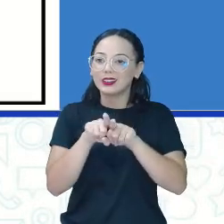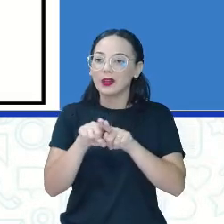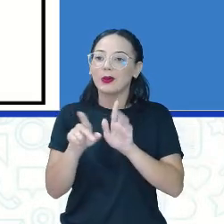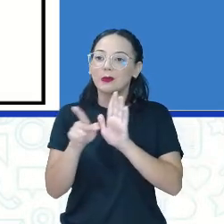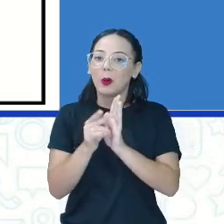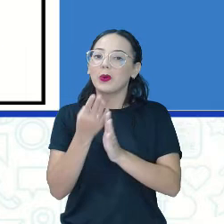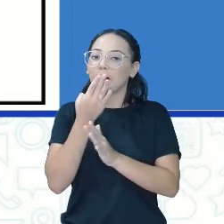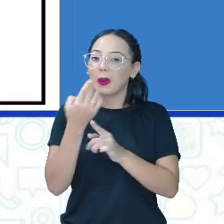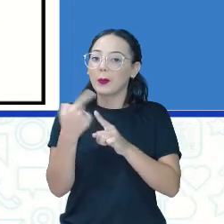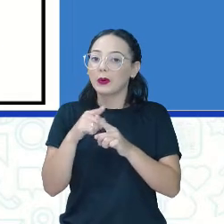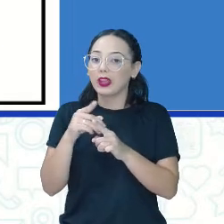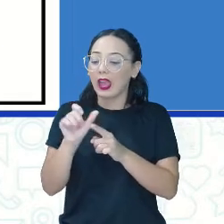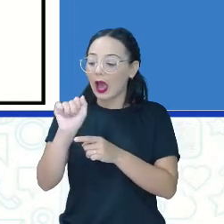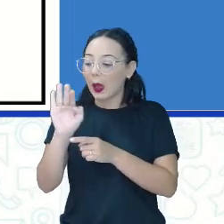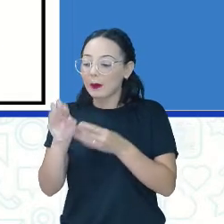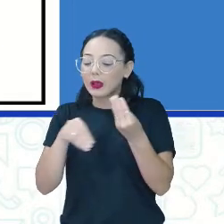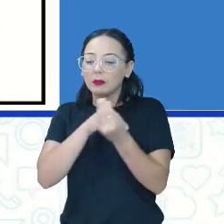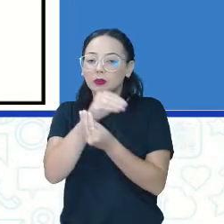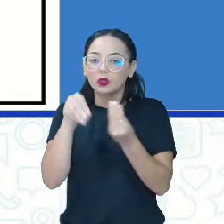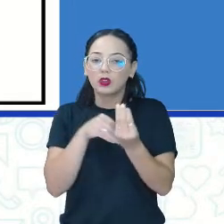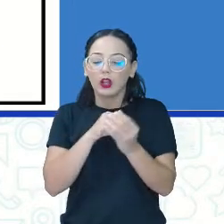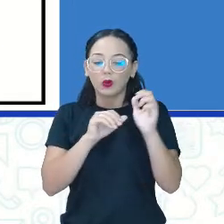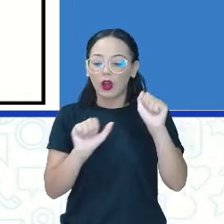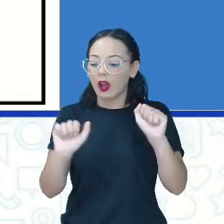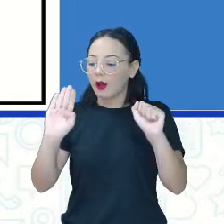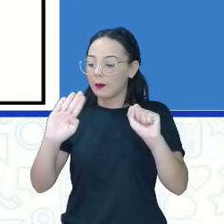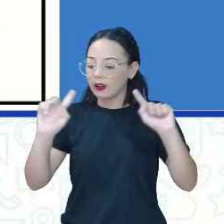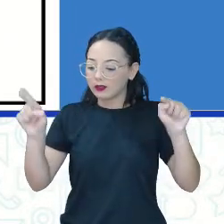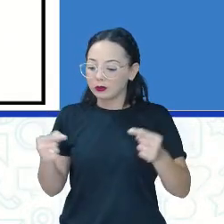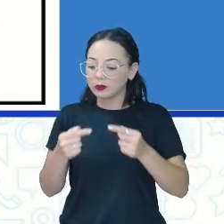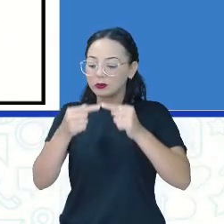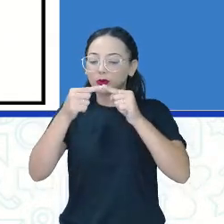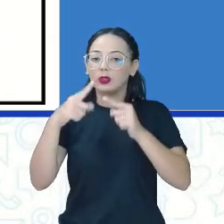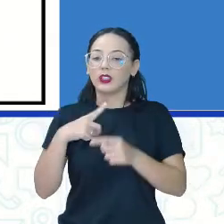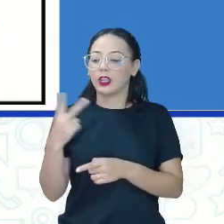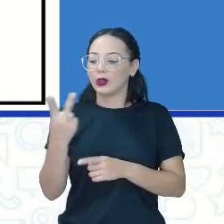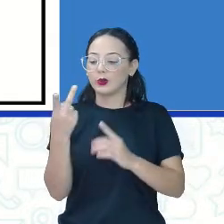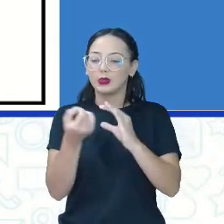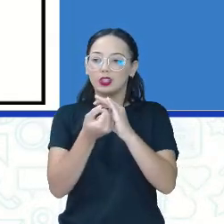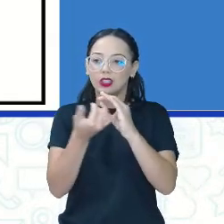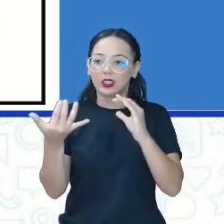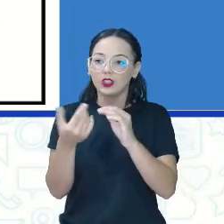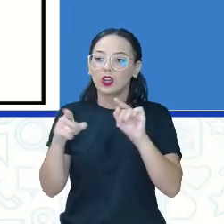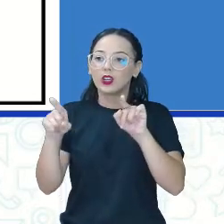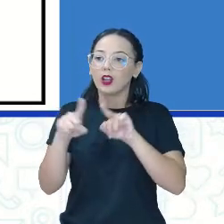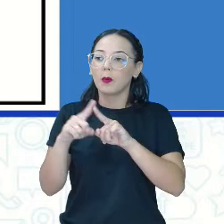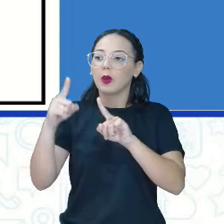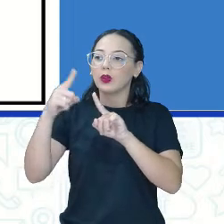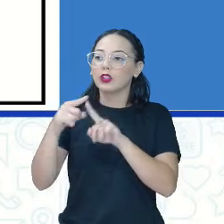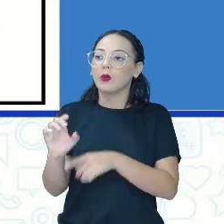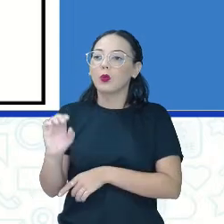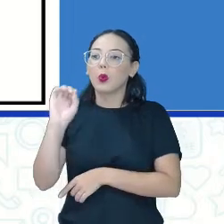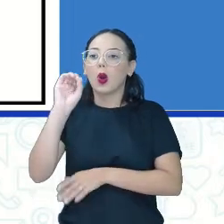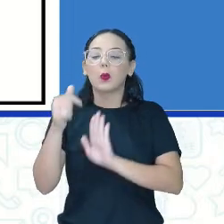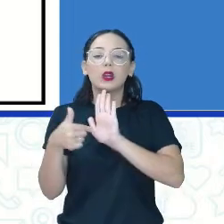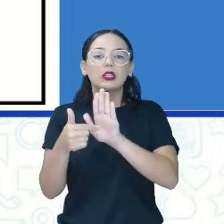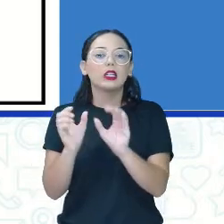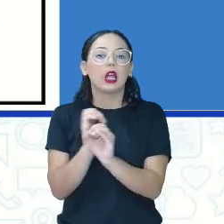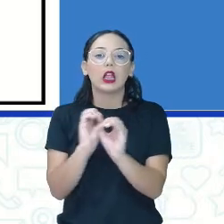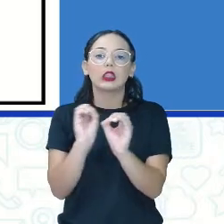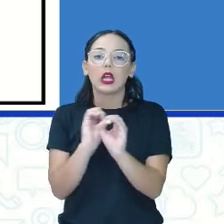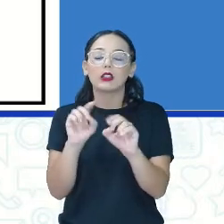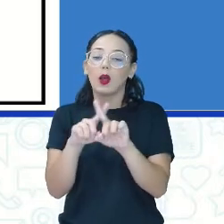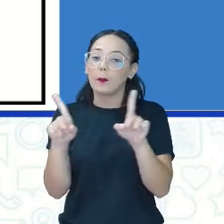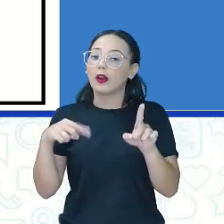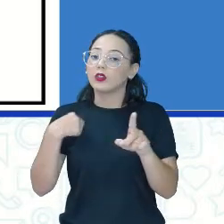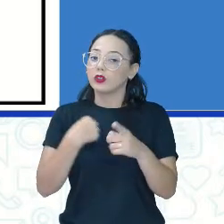losangos do B. Então, por isso que esse tipo de sangue ele tem as duas características. E o tipo O, ele não apresenta. Mas